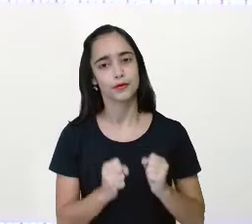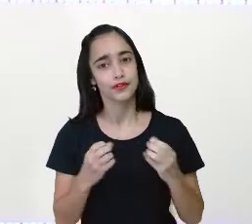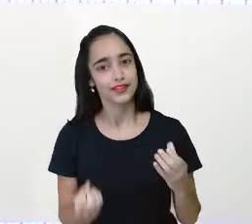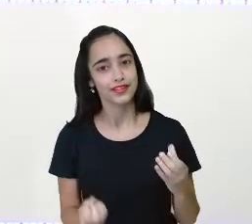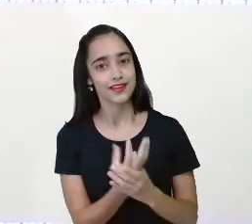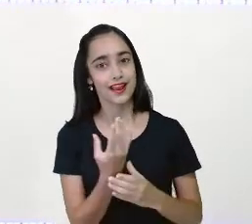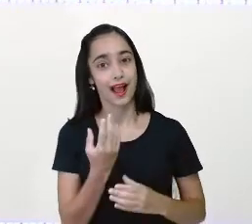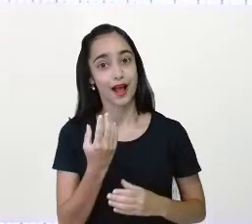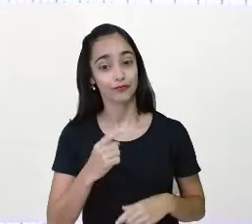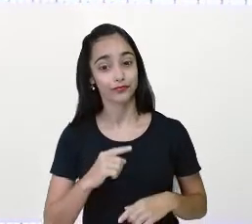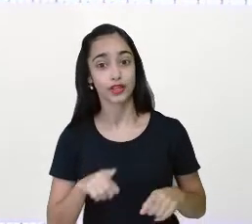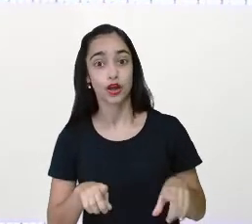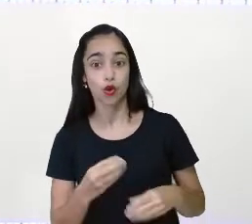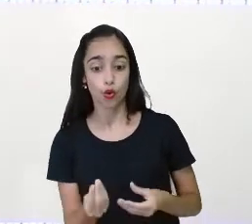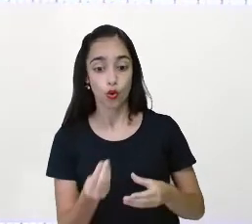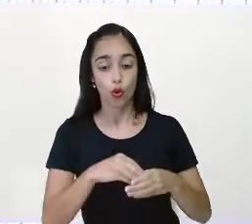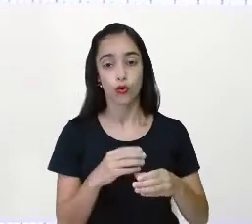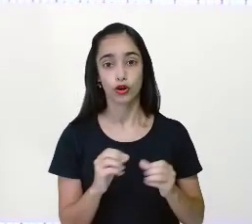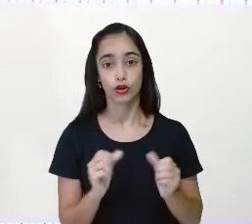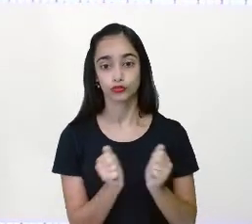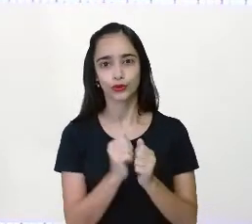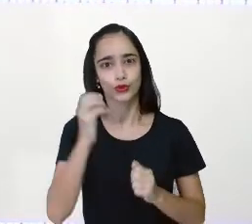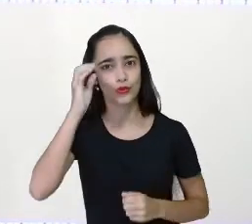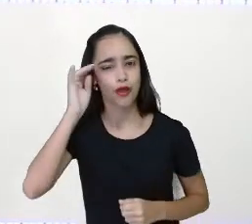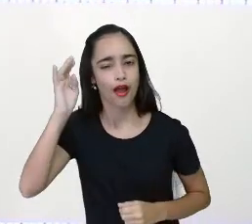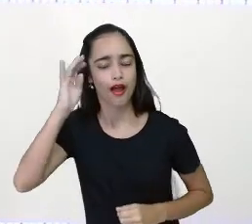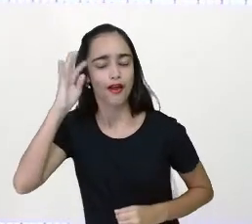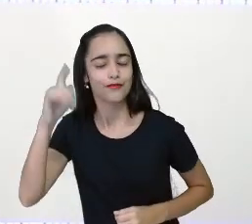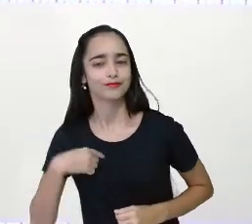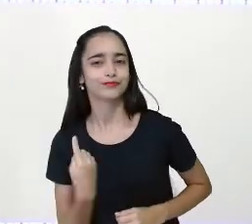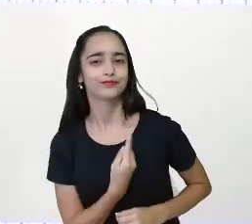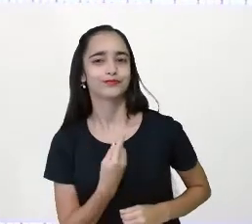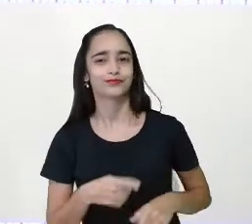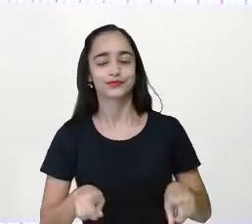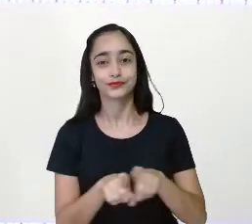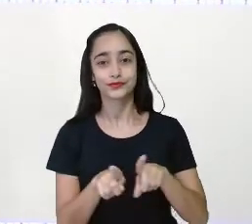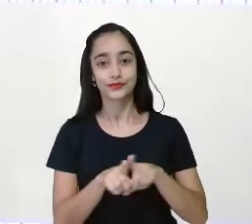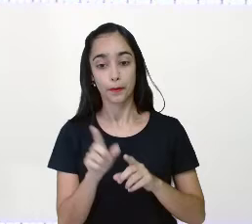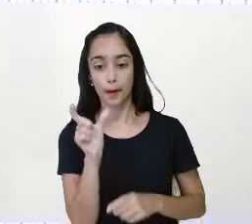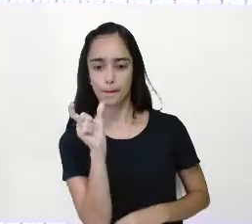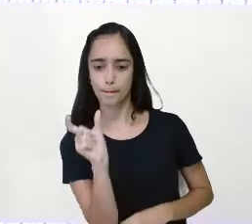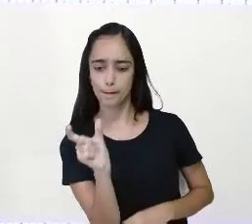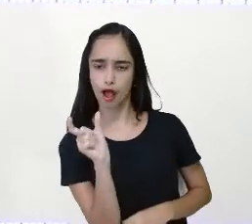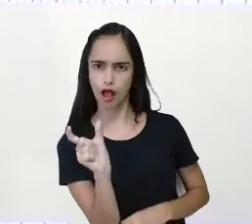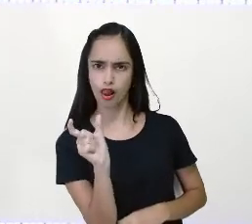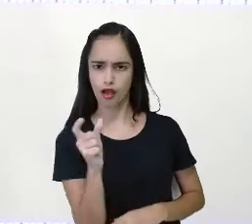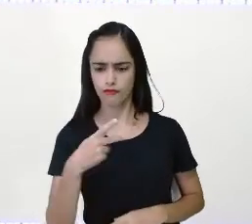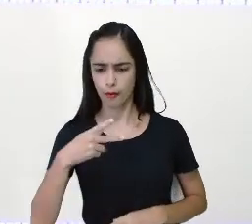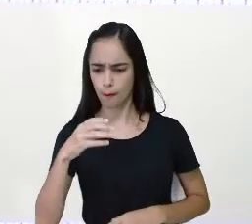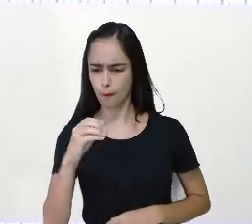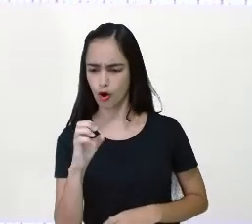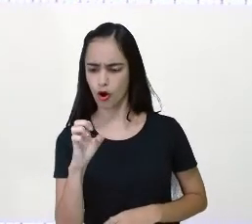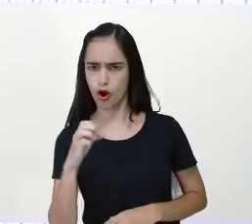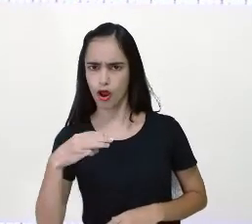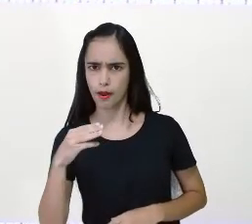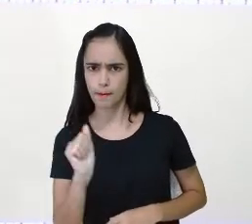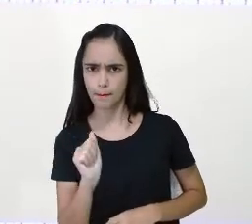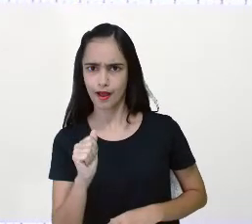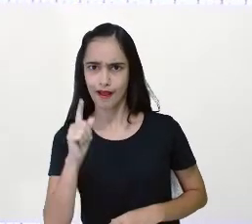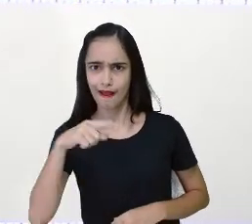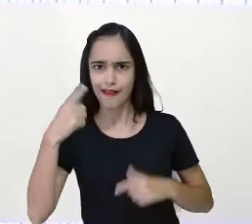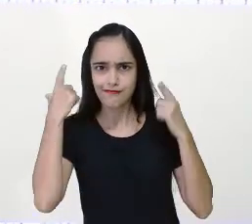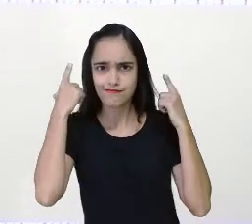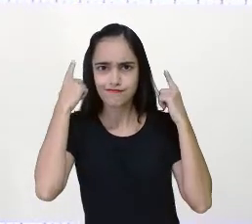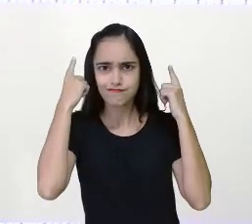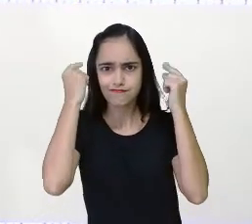nossa imaginação. E, inclusive, a palavra poema vem da palavra grega